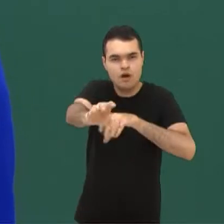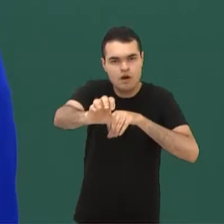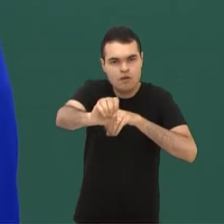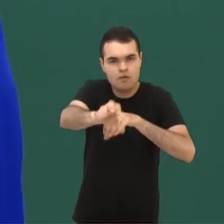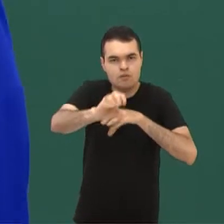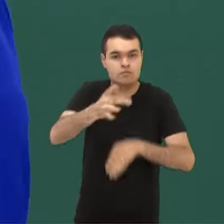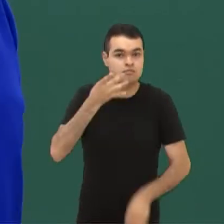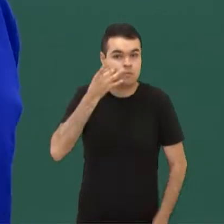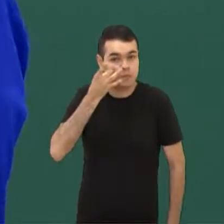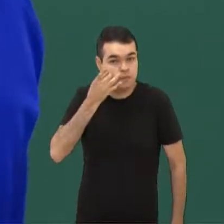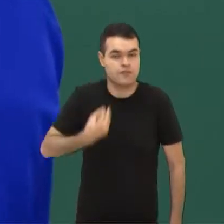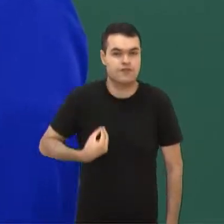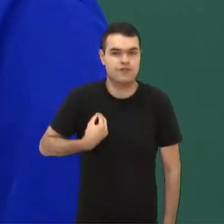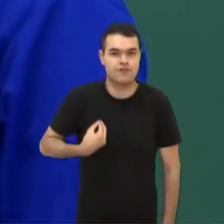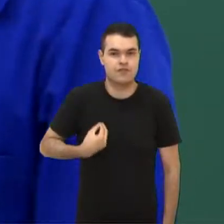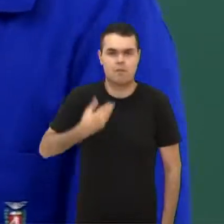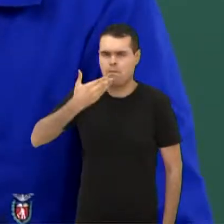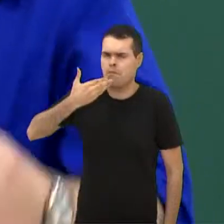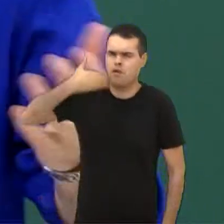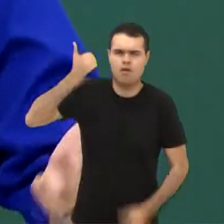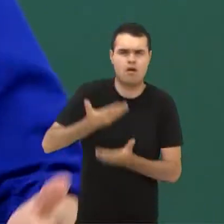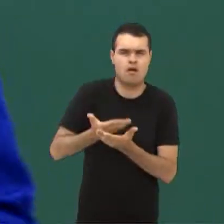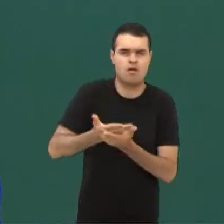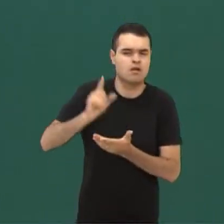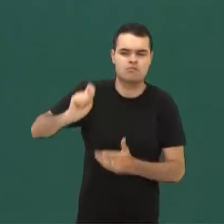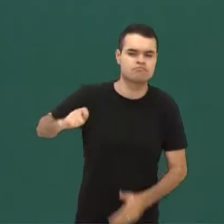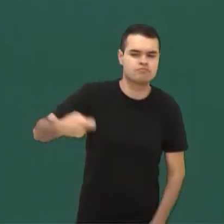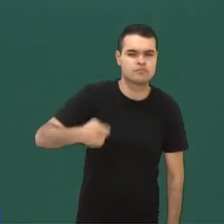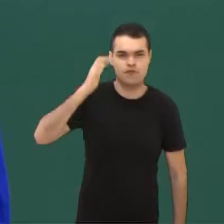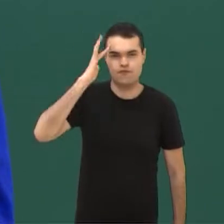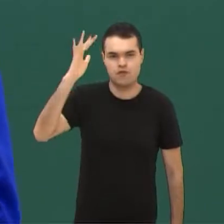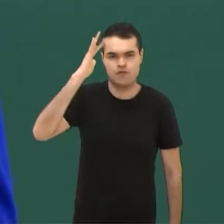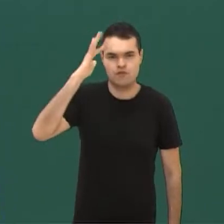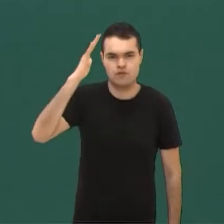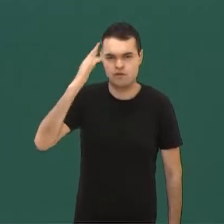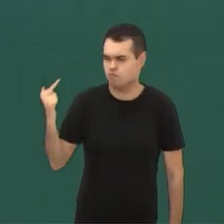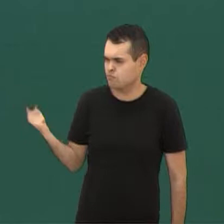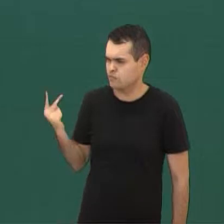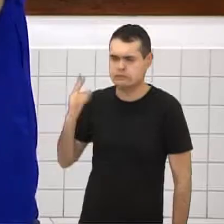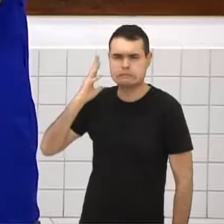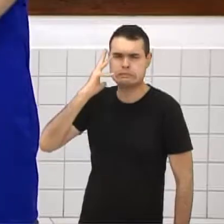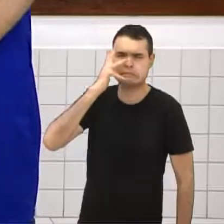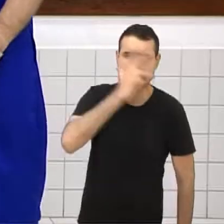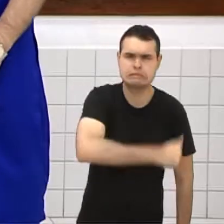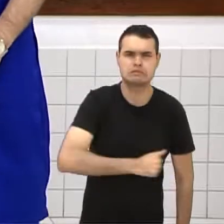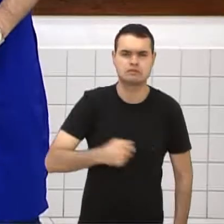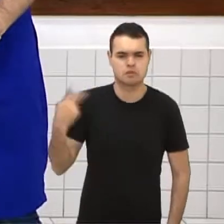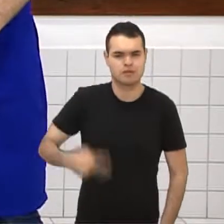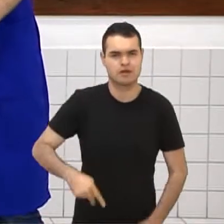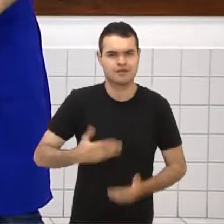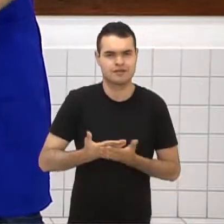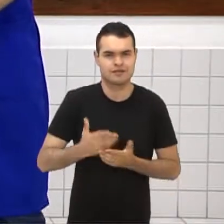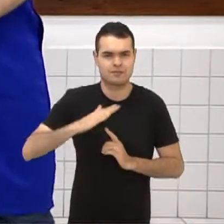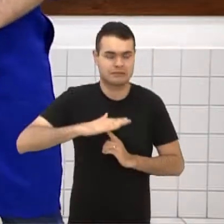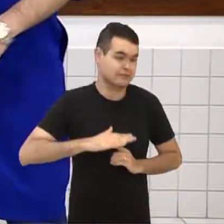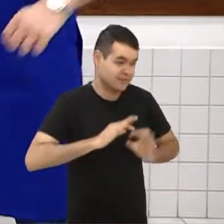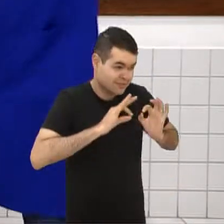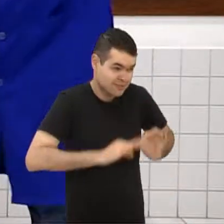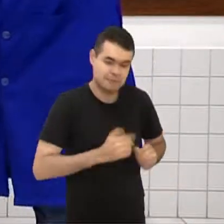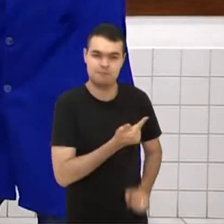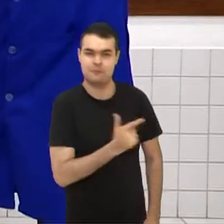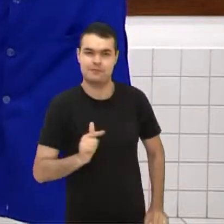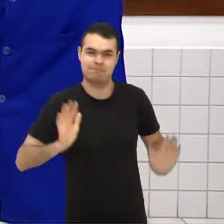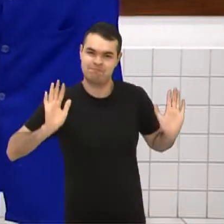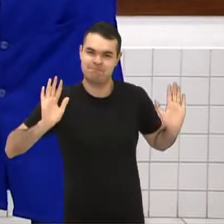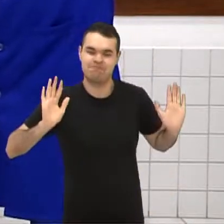vivo de filosofia, melhor aula da semana, né, professor? Certeza. Melhor aula, somos os professores mais bonitos do programa Aula Paraná. Isso eu já não garanto.